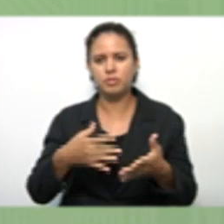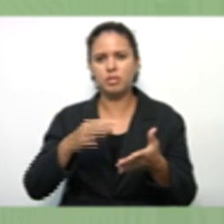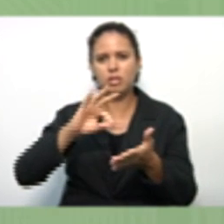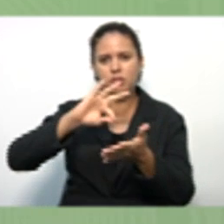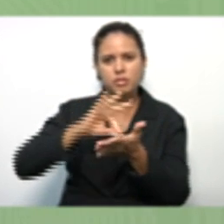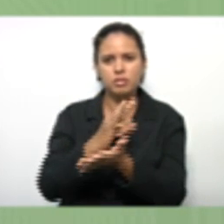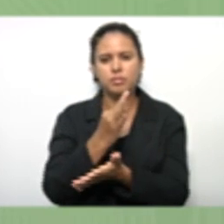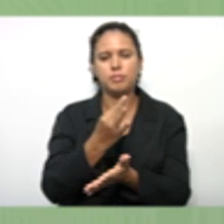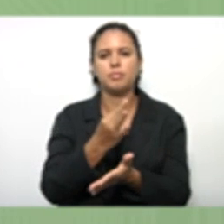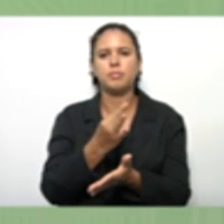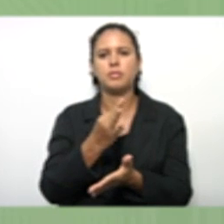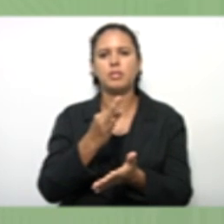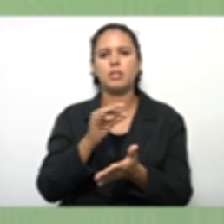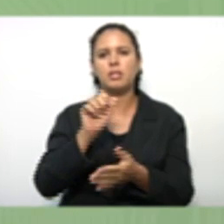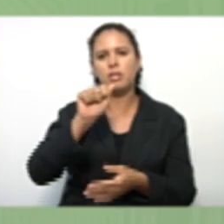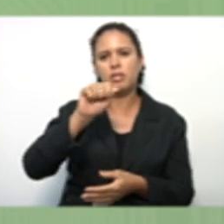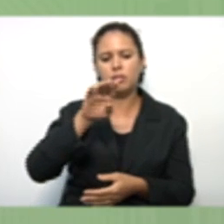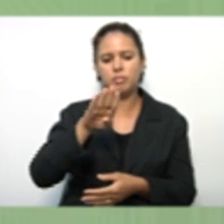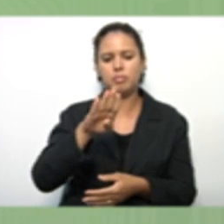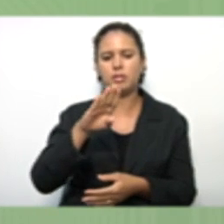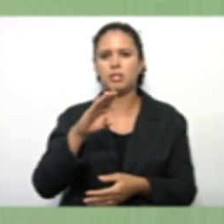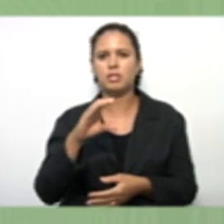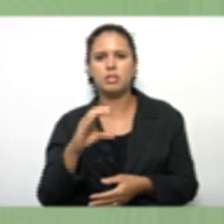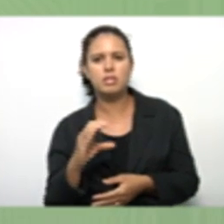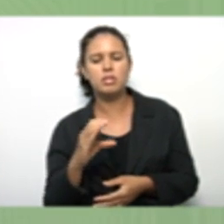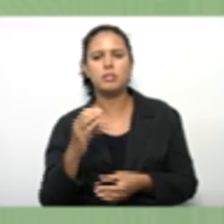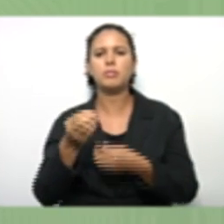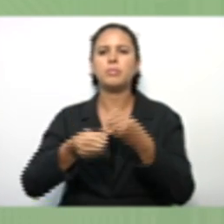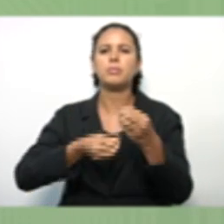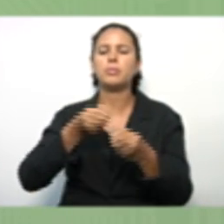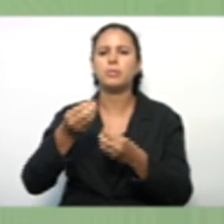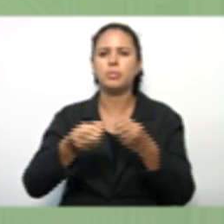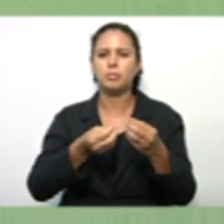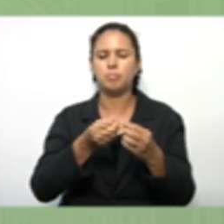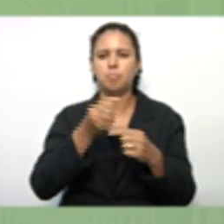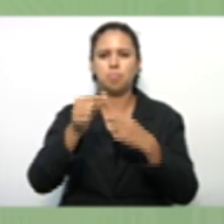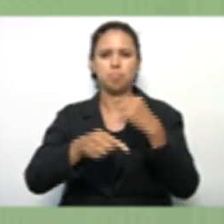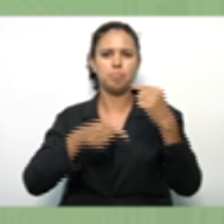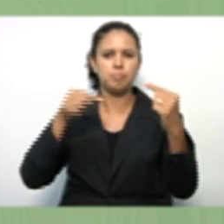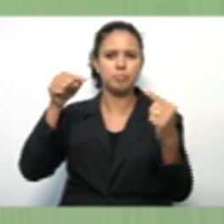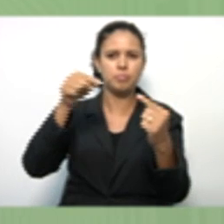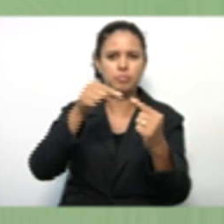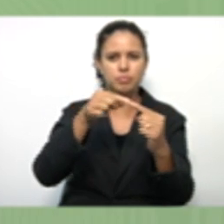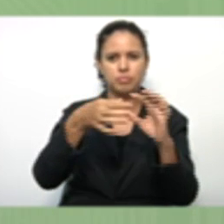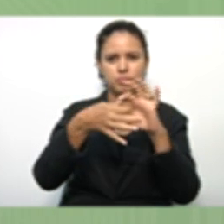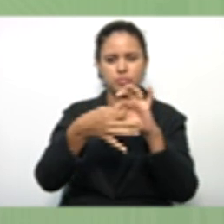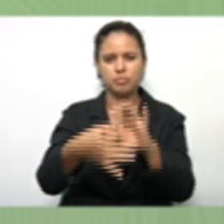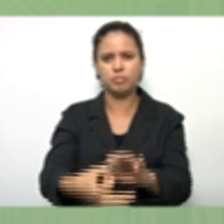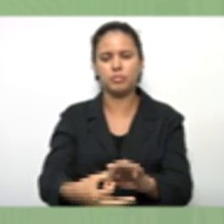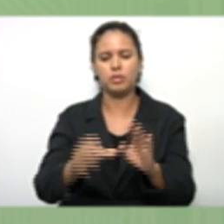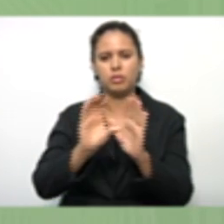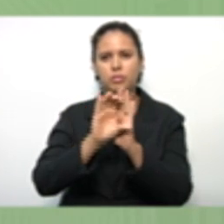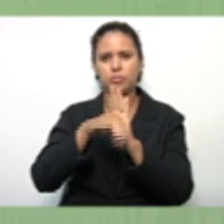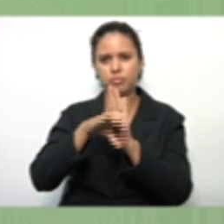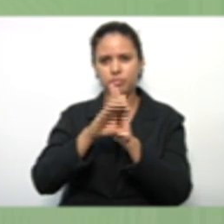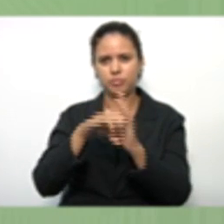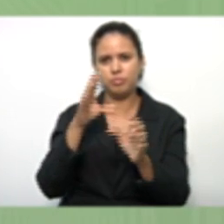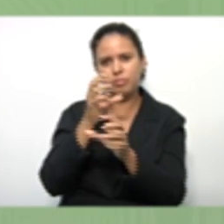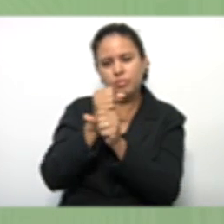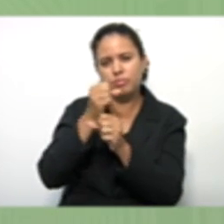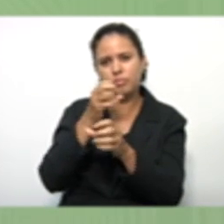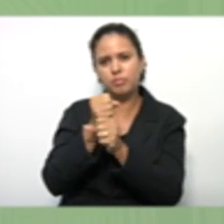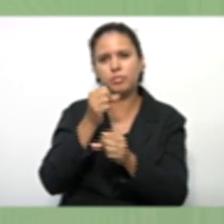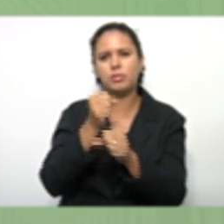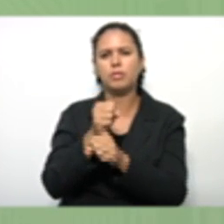assinale a alternativa que esteja diretamente ligada ao conceito de contabilidade que